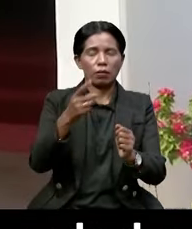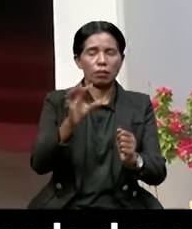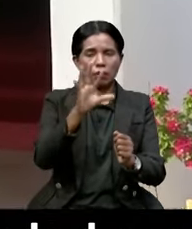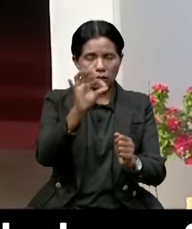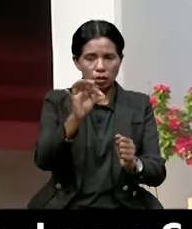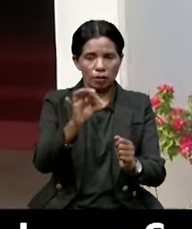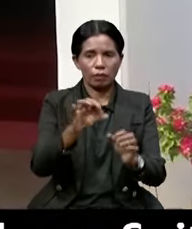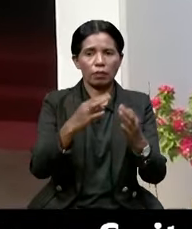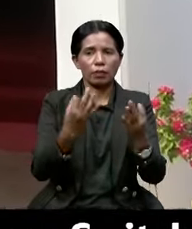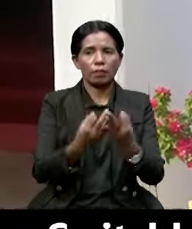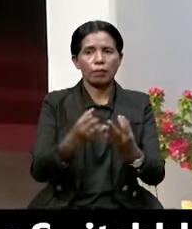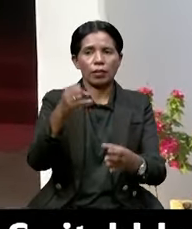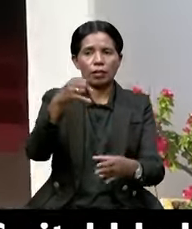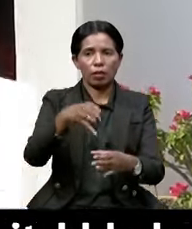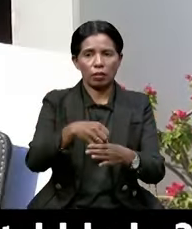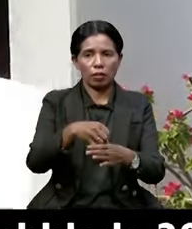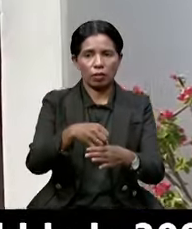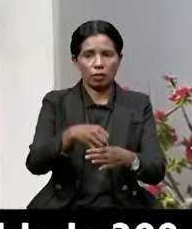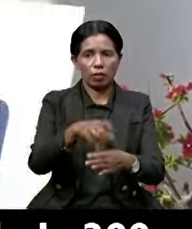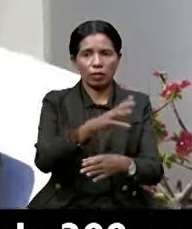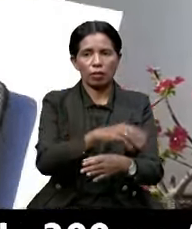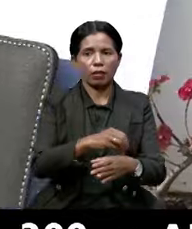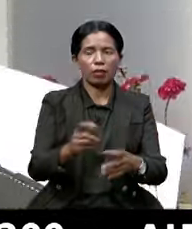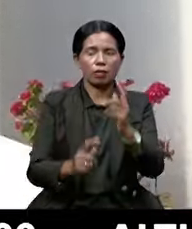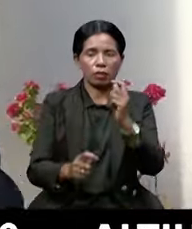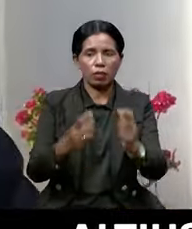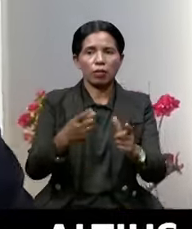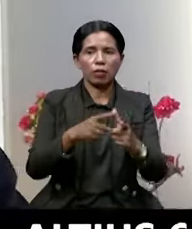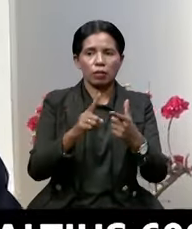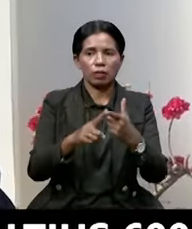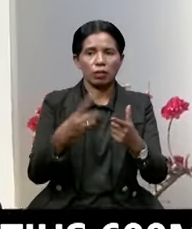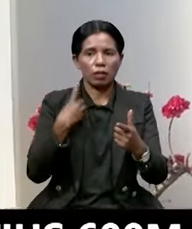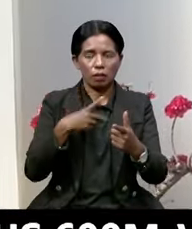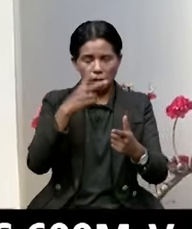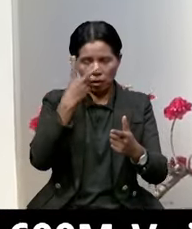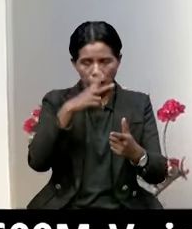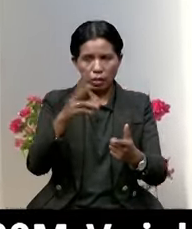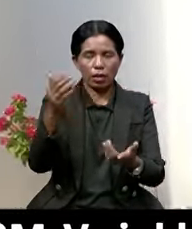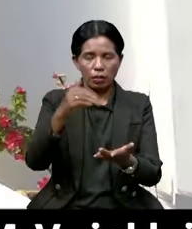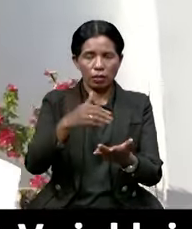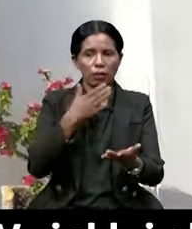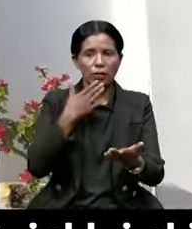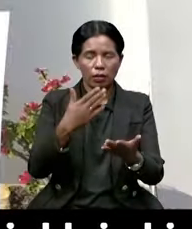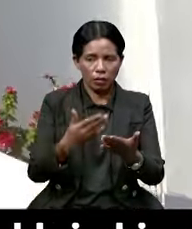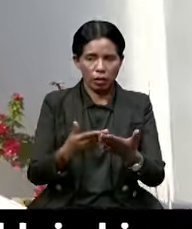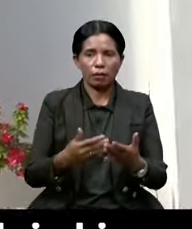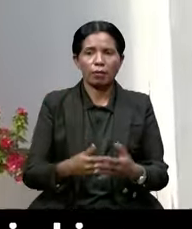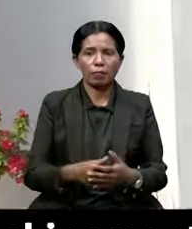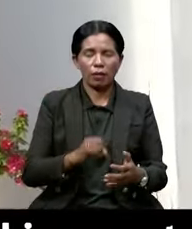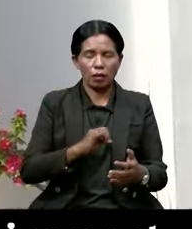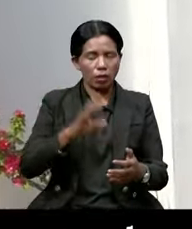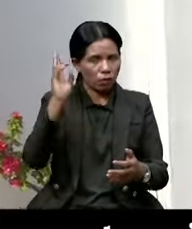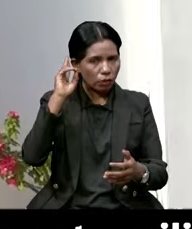Salve, Sira, inclui seguida que na em tribunal, mas depois a minha verifica de dia que falei. Mas verifica também. A Rona